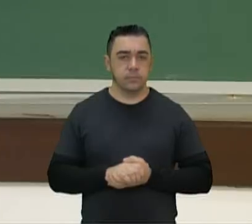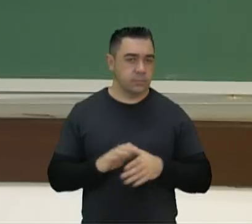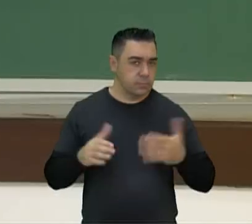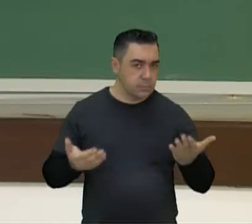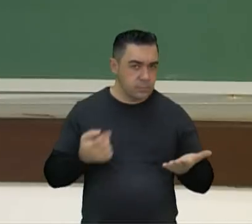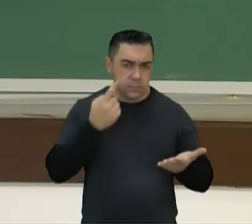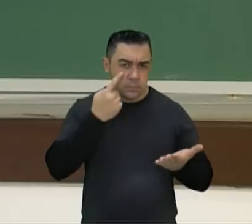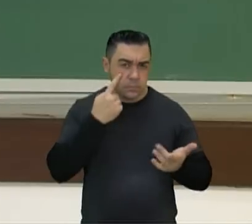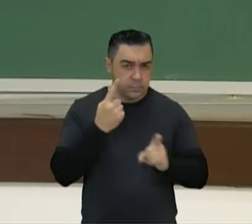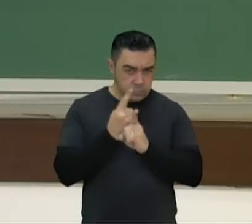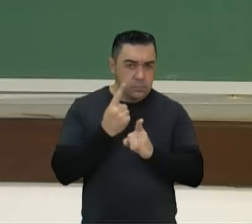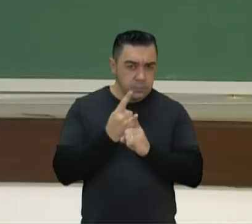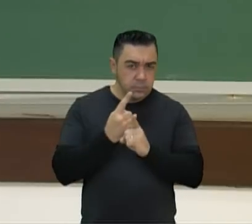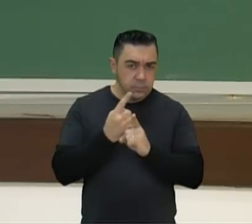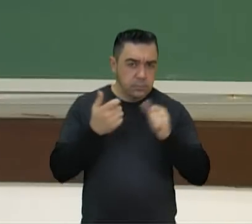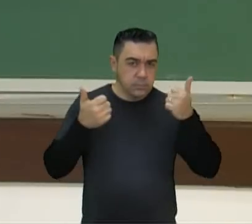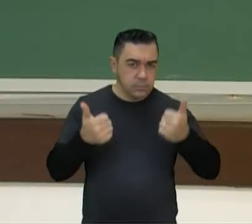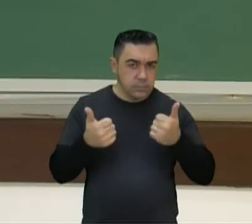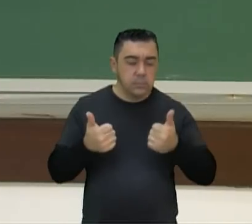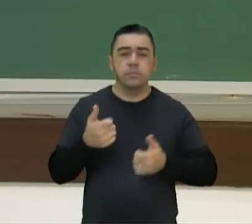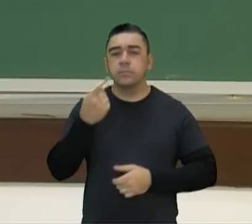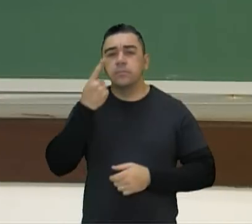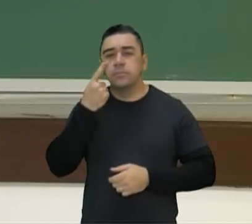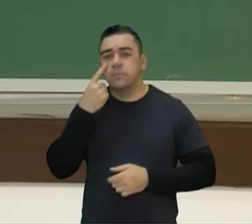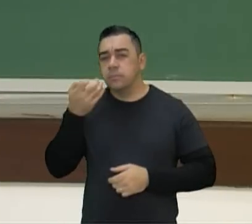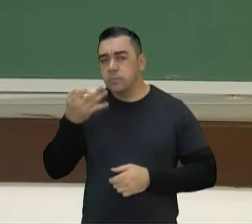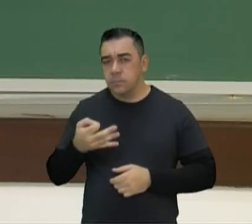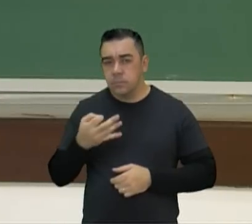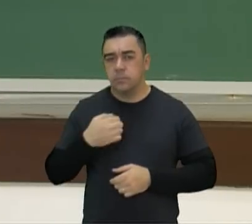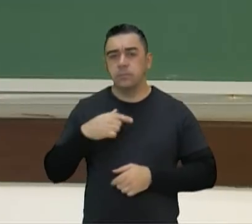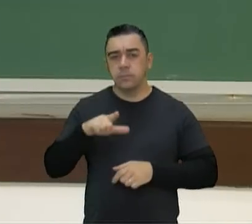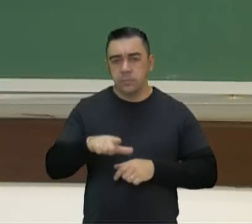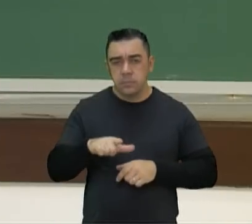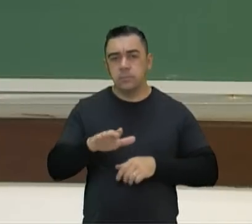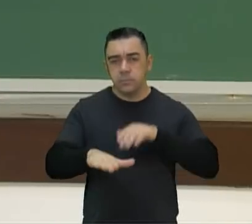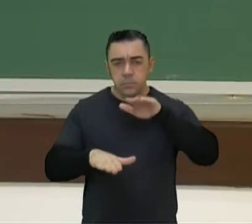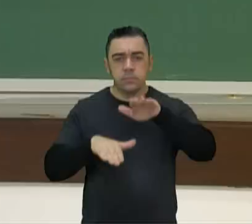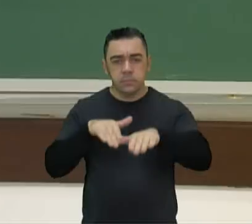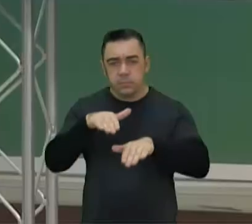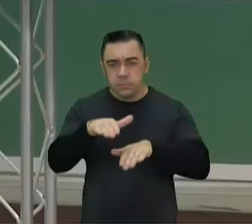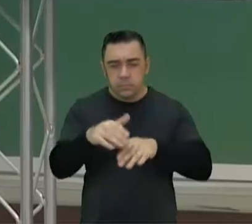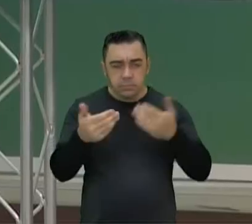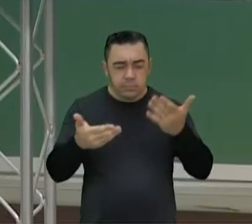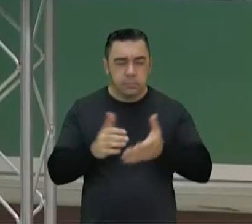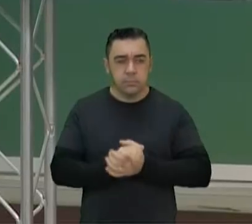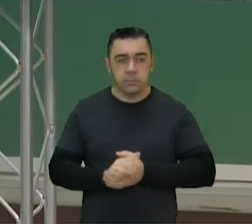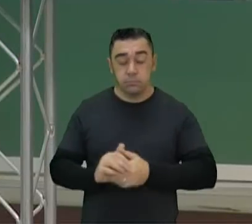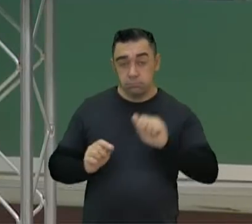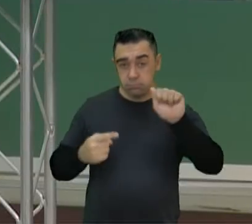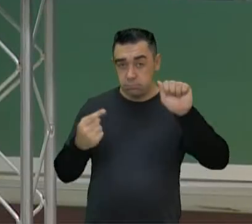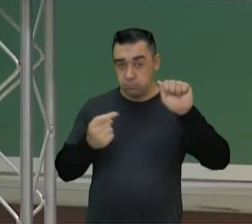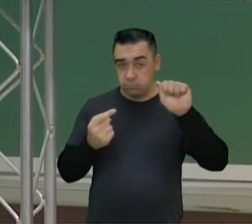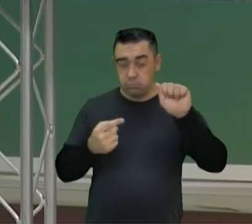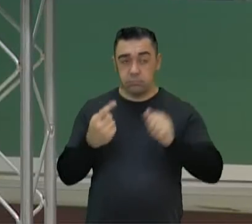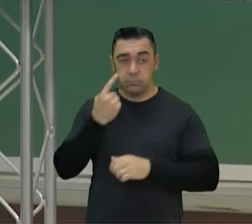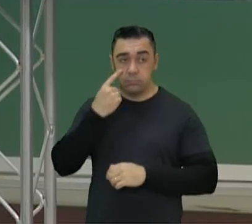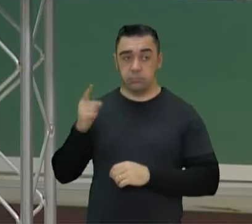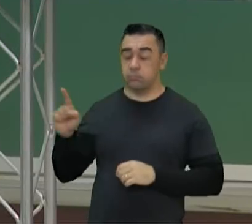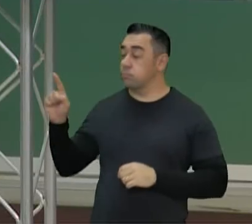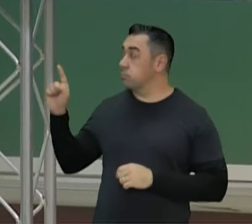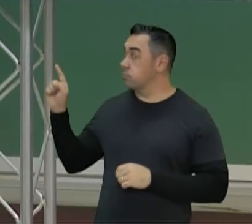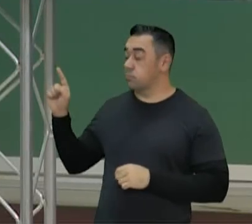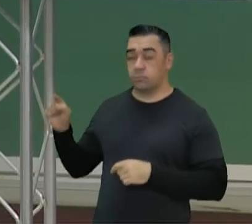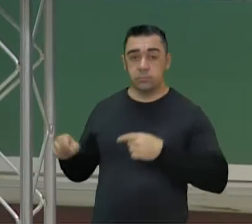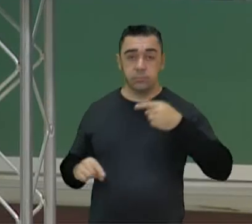Então, conseguiram identificar? Vamos verificar aqui, passo a passo? A letra A, verifique,